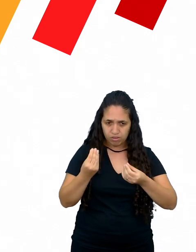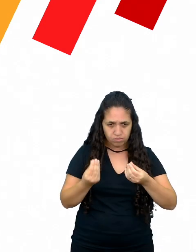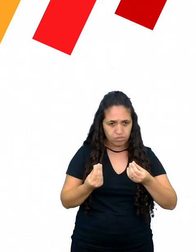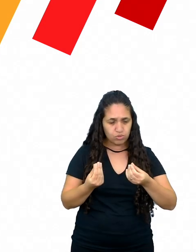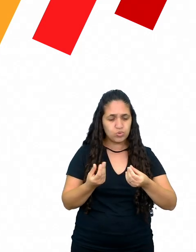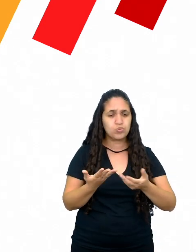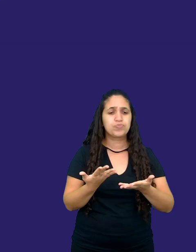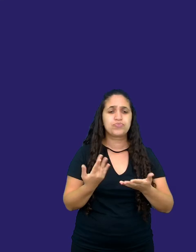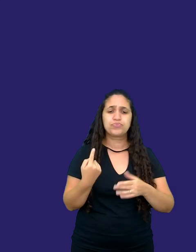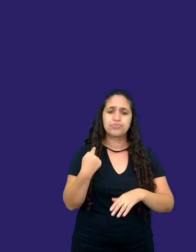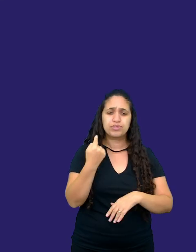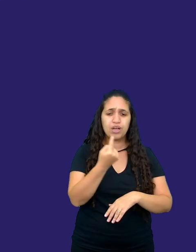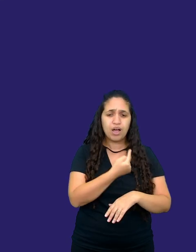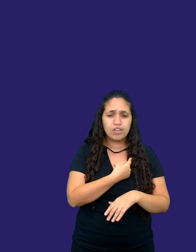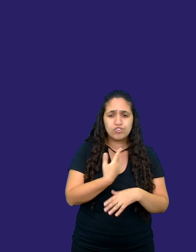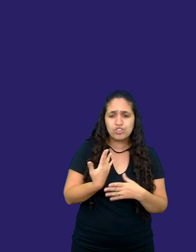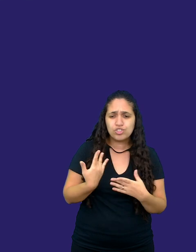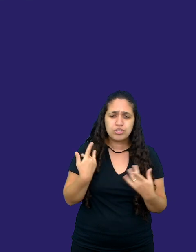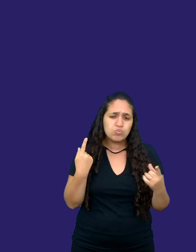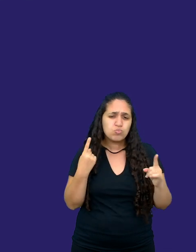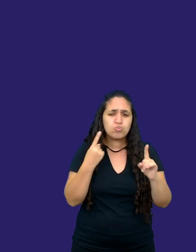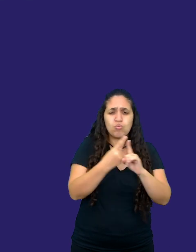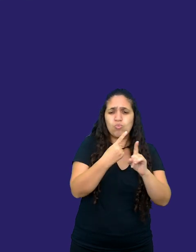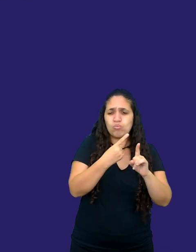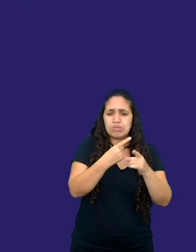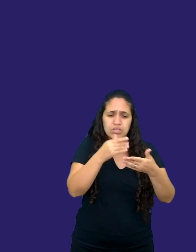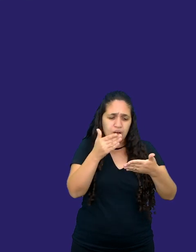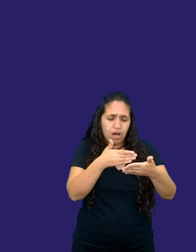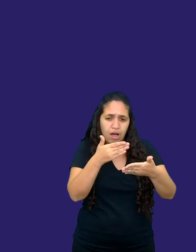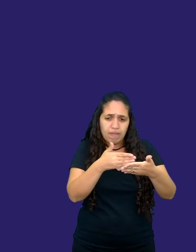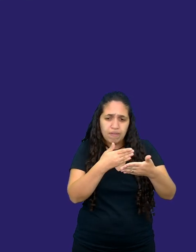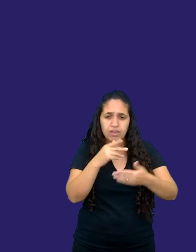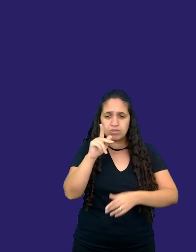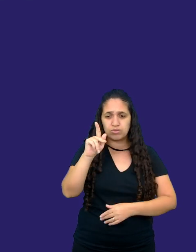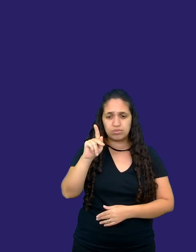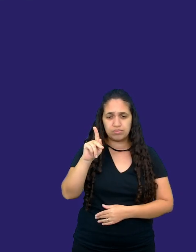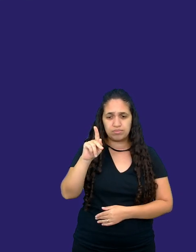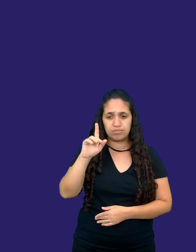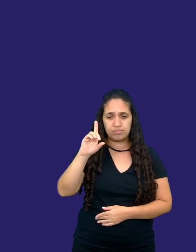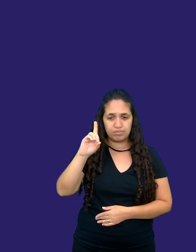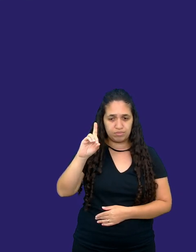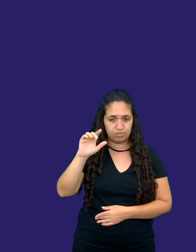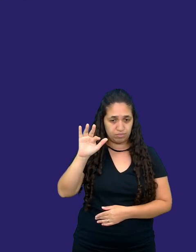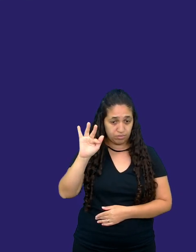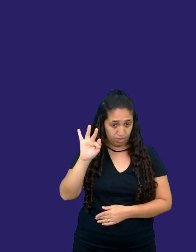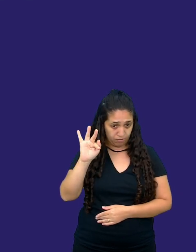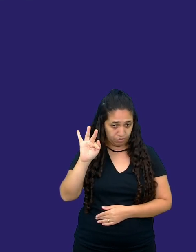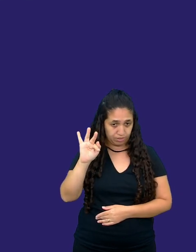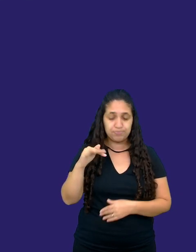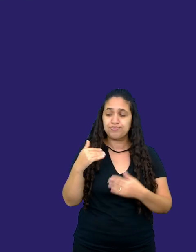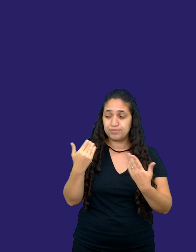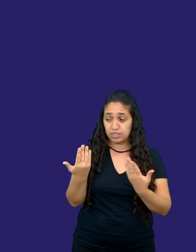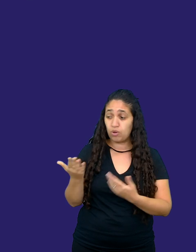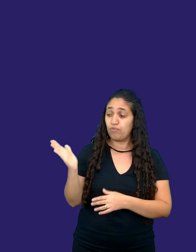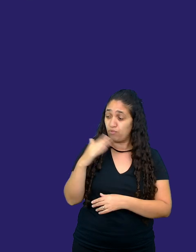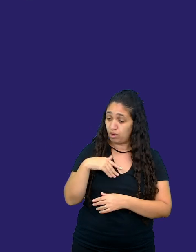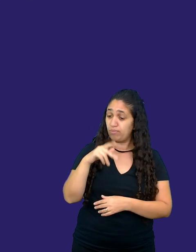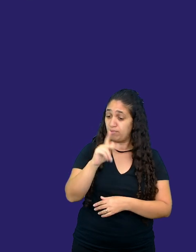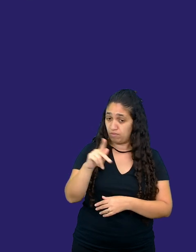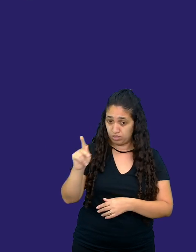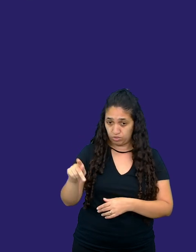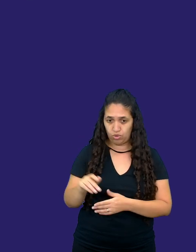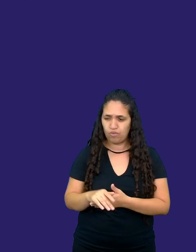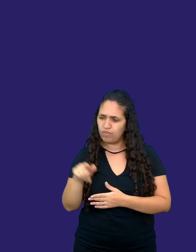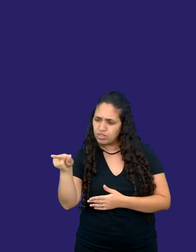a gente acha esse caderno em PDF. Então, vamos lá, professor. Se você baixou